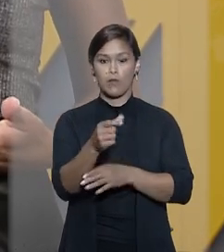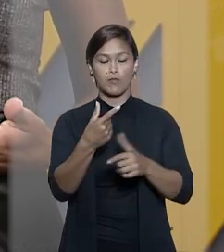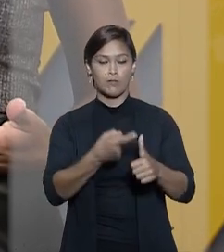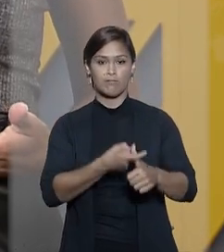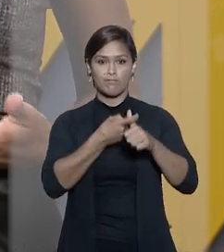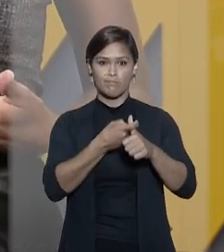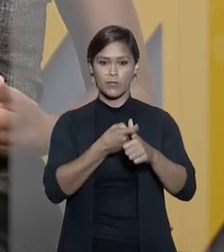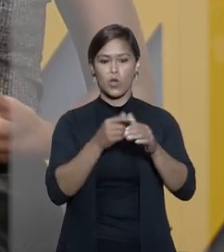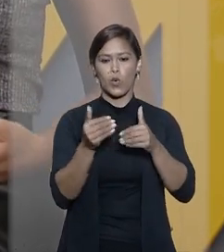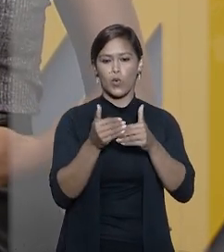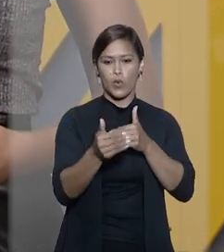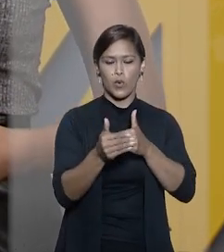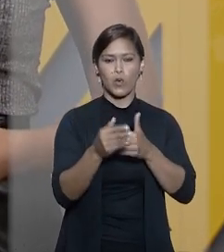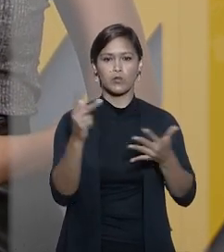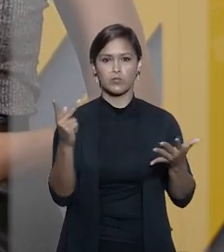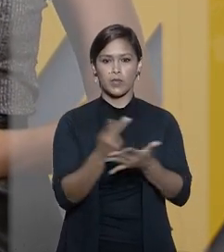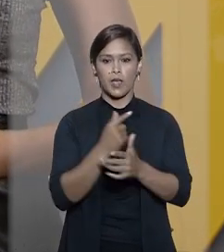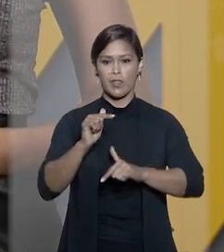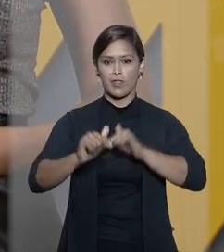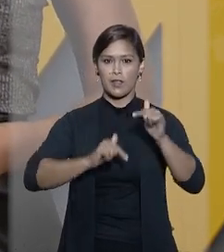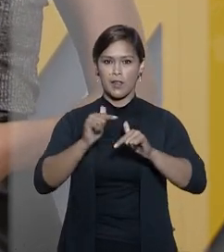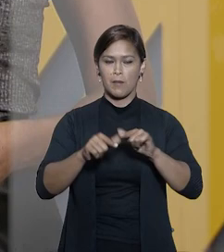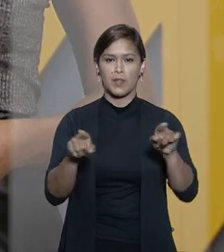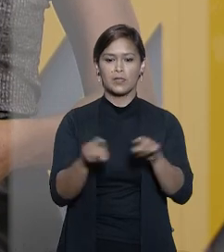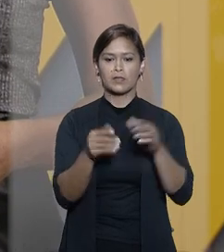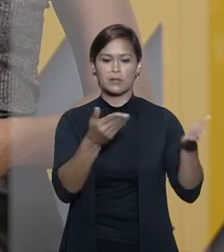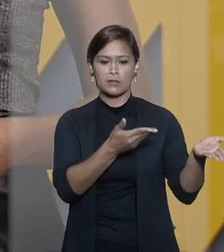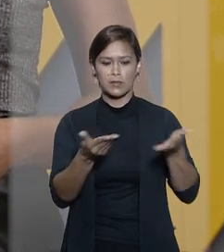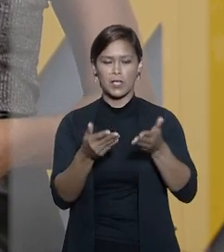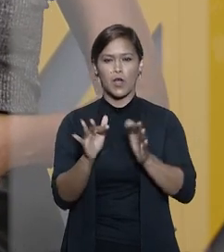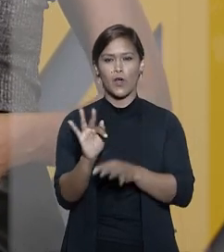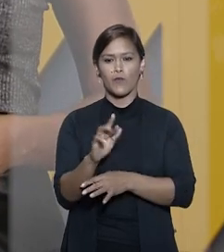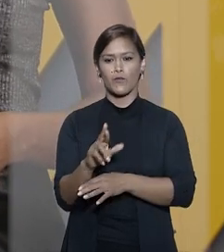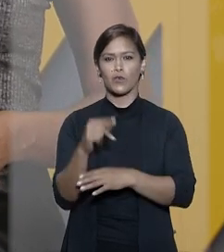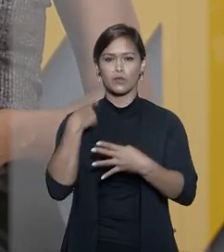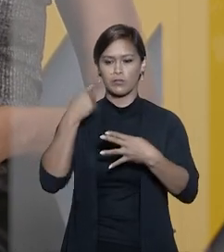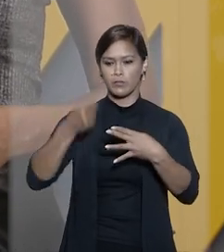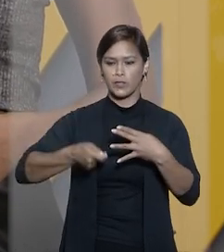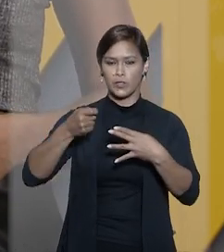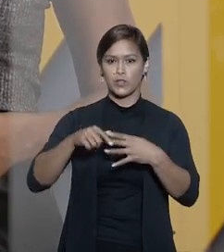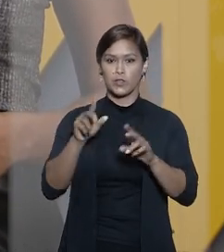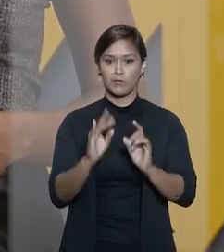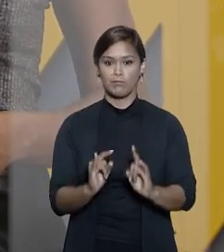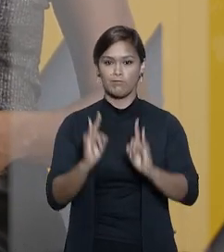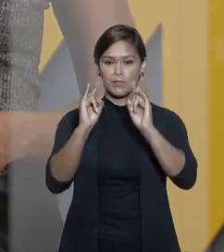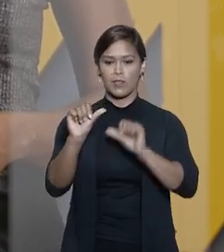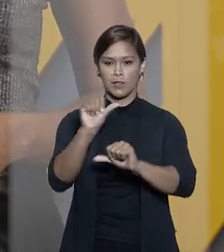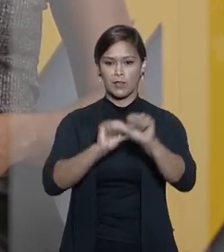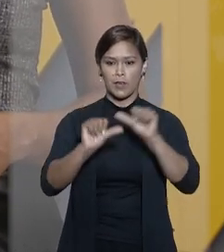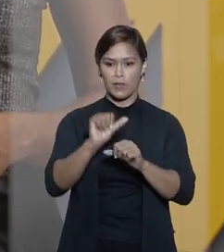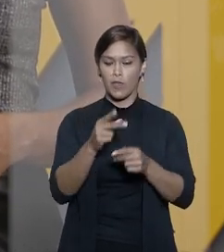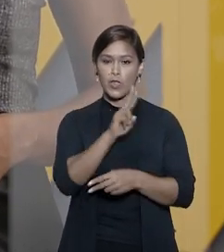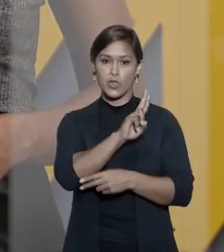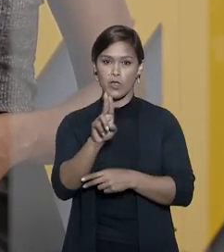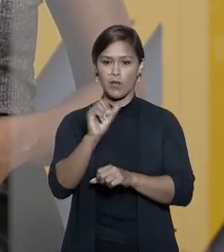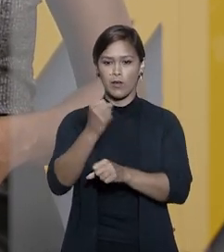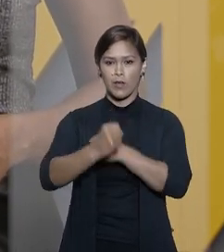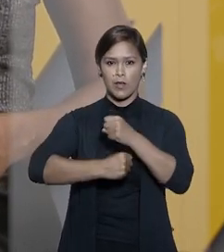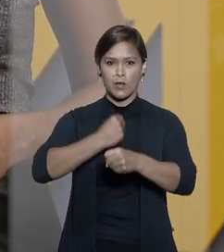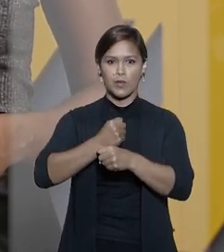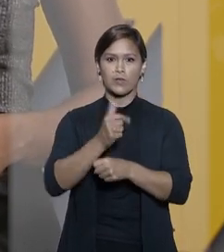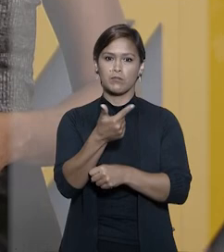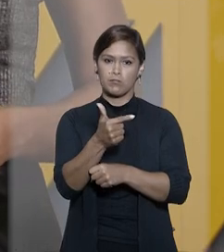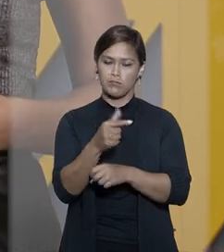foi penhorado no curso de execução trabalhista que tramitou no foro da juíza. O apartamento foi transferido para ela